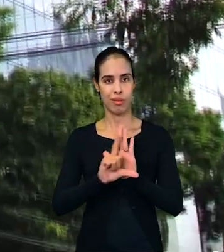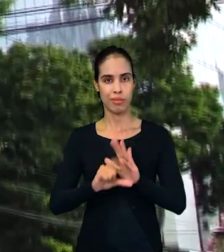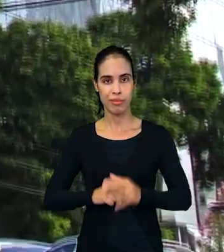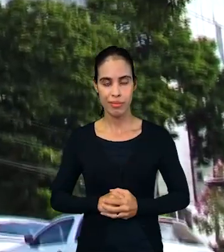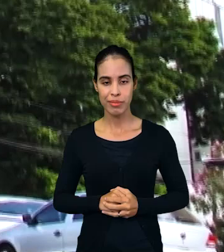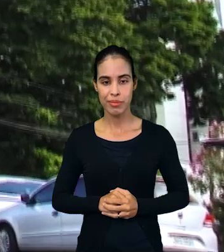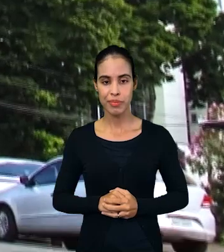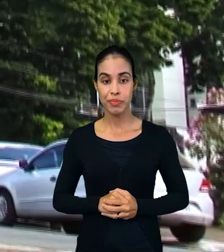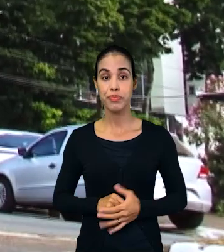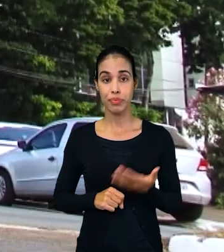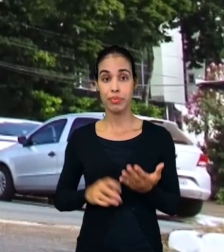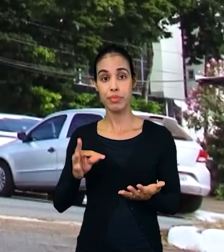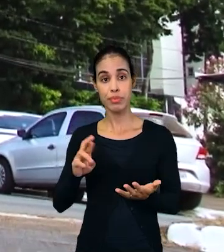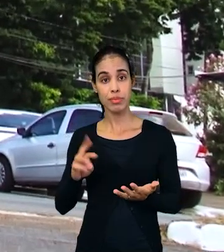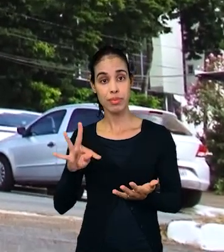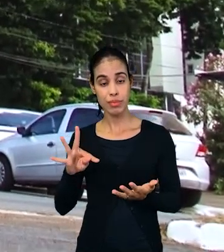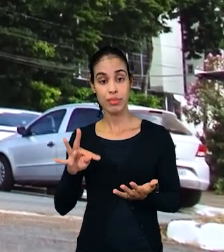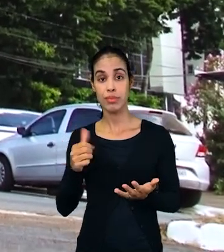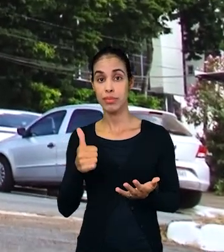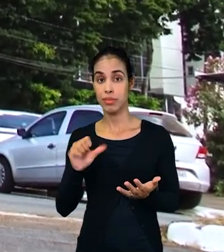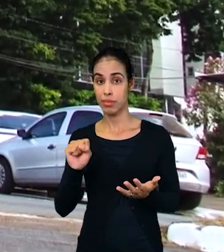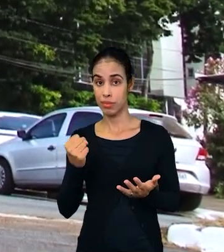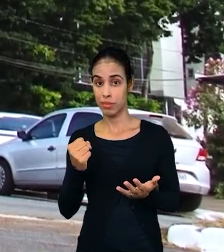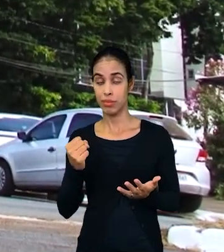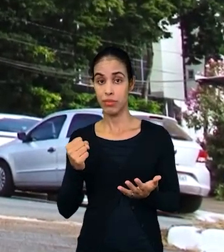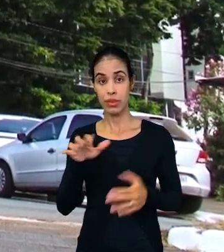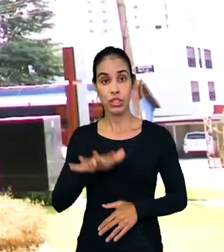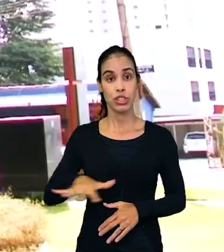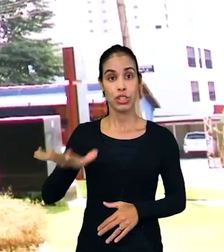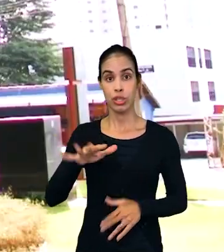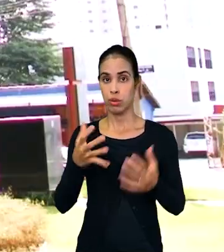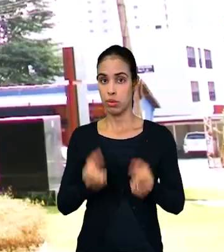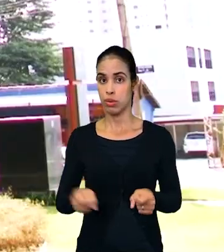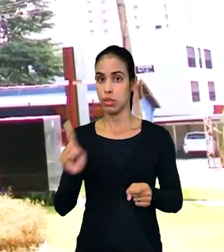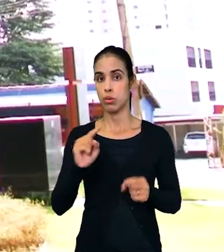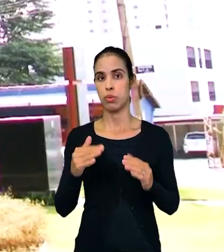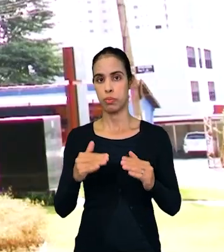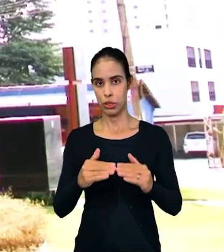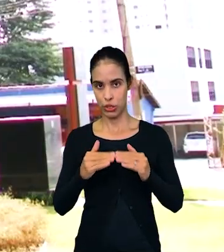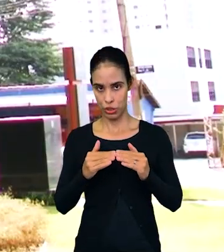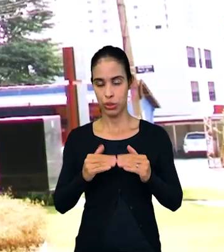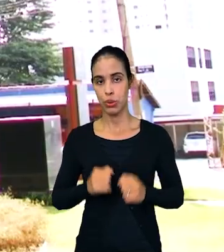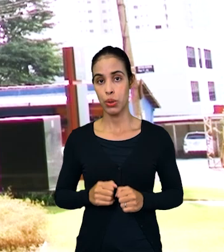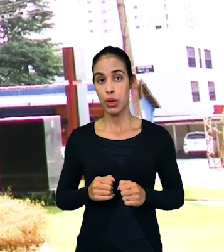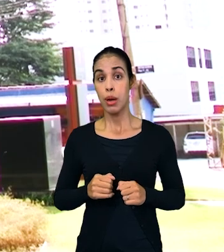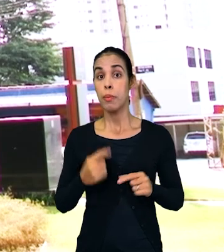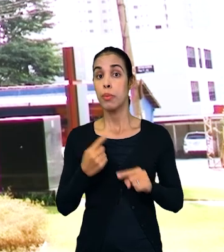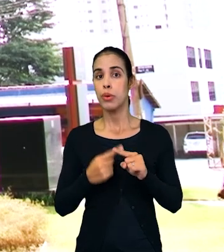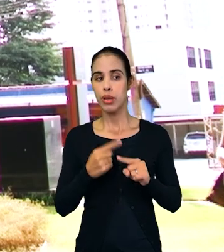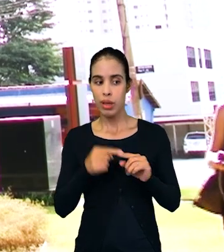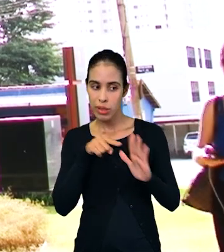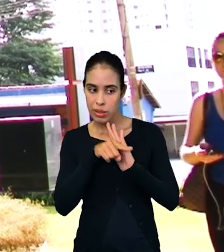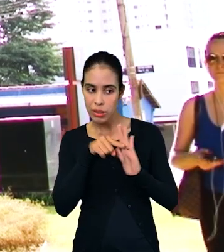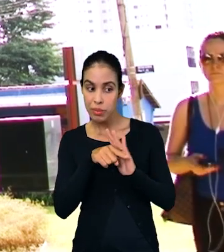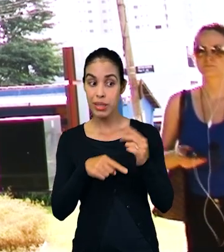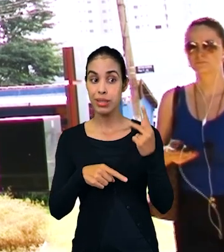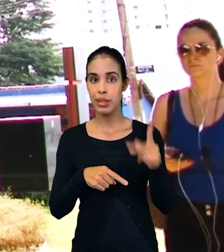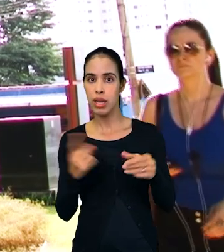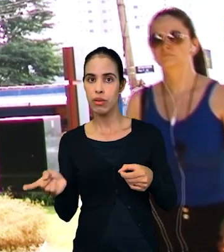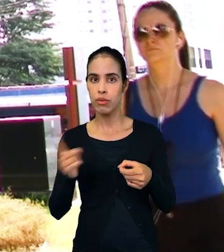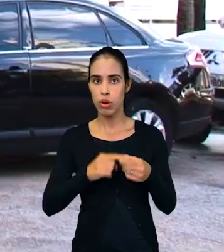O Tribunal Regional do Trabalho da 18ª Região em Goiás não aceitou o pedido. O TRT considerou